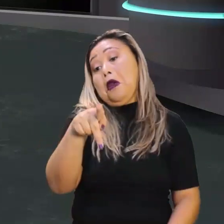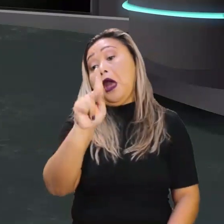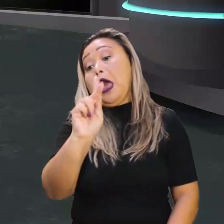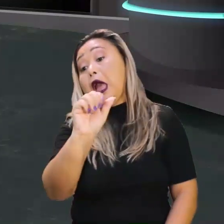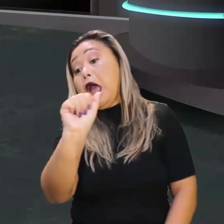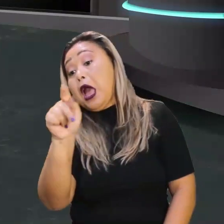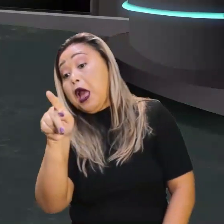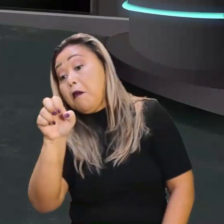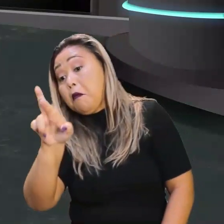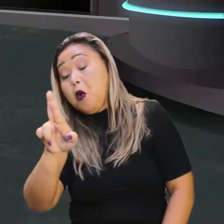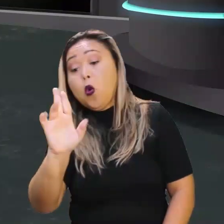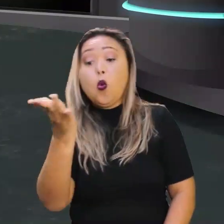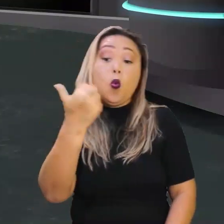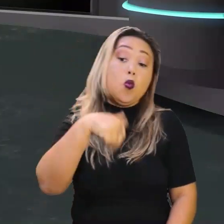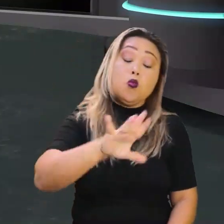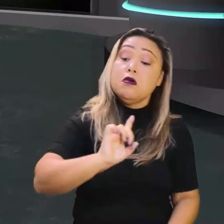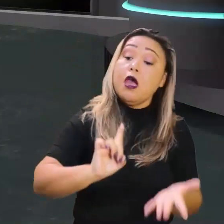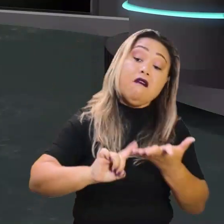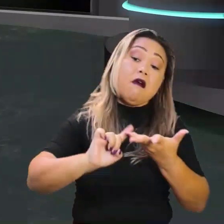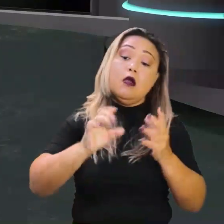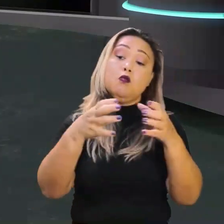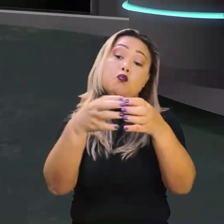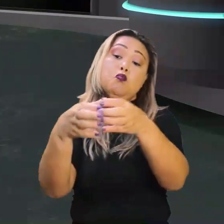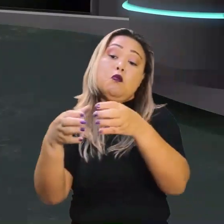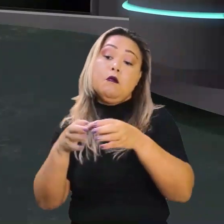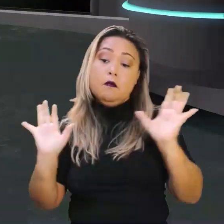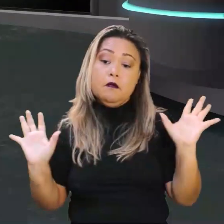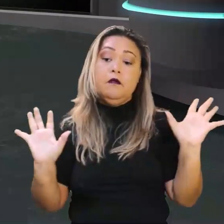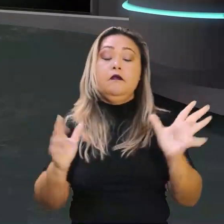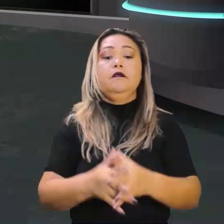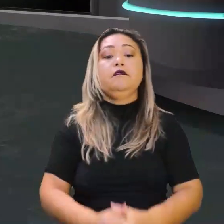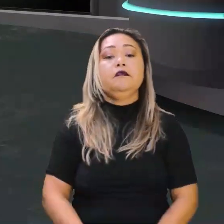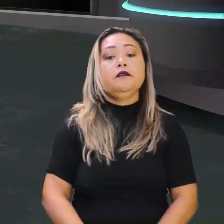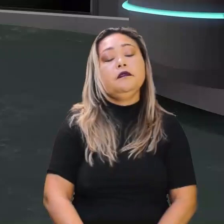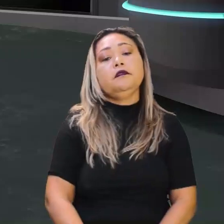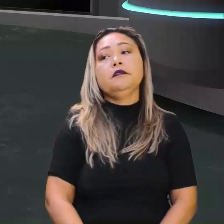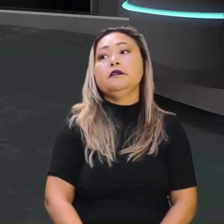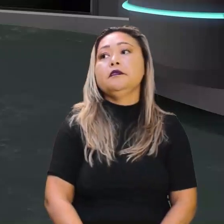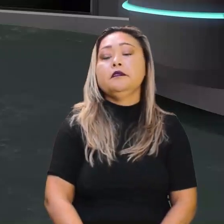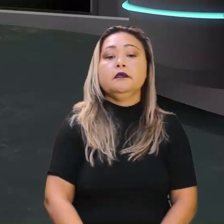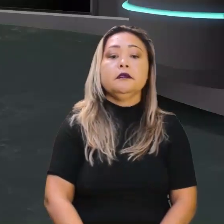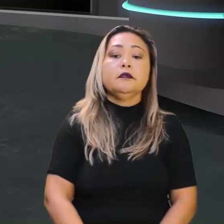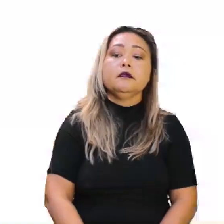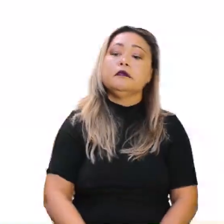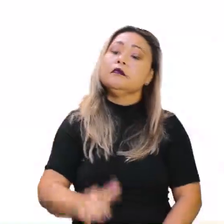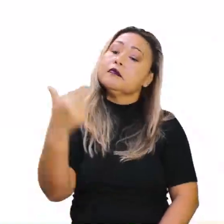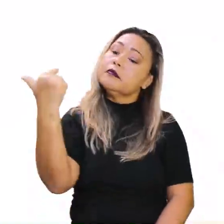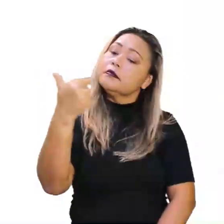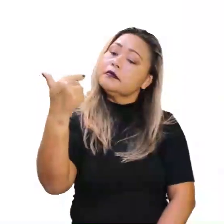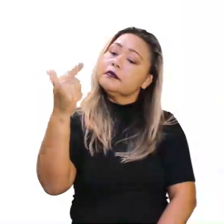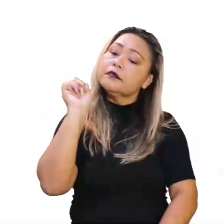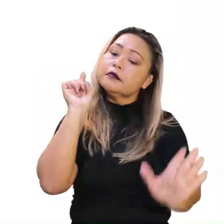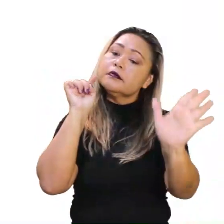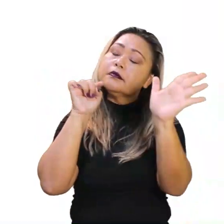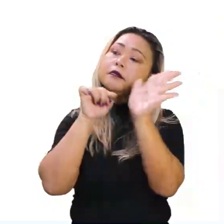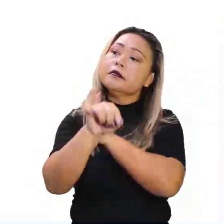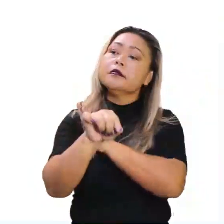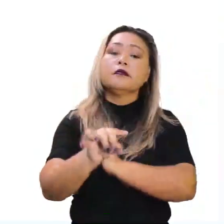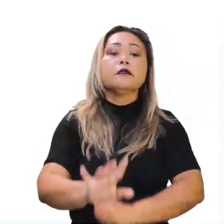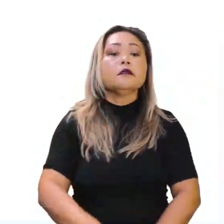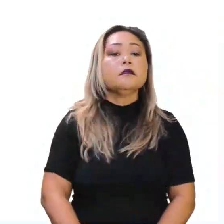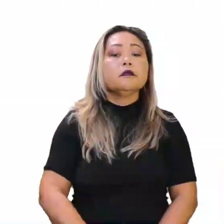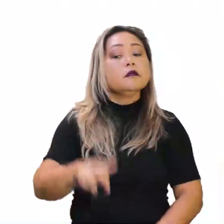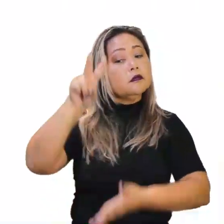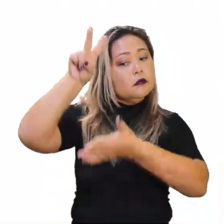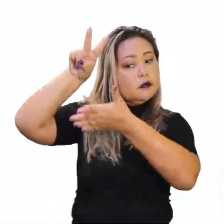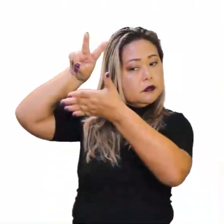capó, o anão, e aí vai. Exato. Então, vamos para a segunda questão, pessoal. Vamos fazer